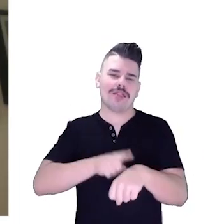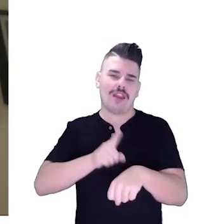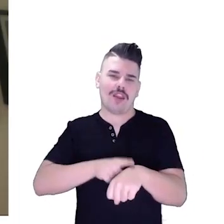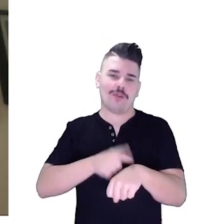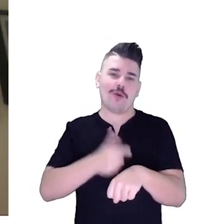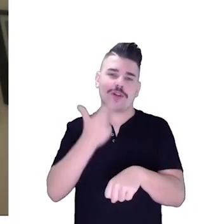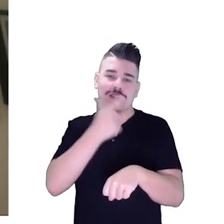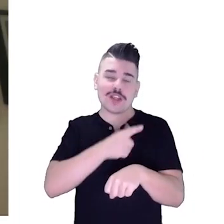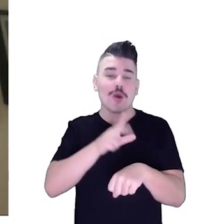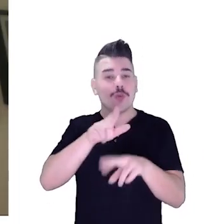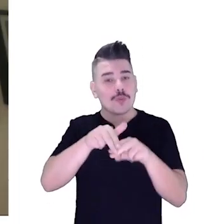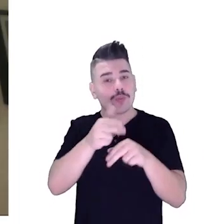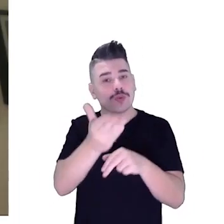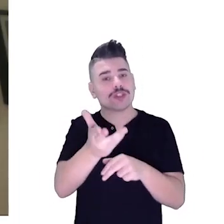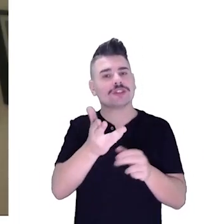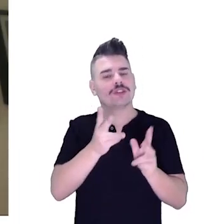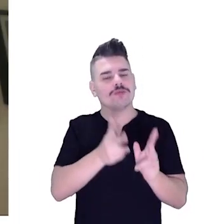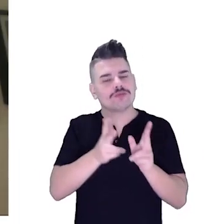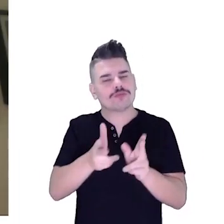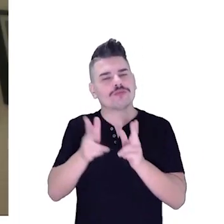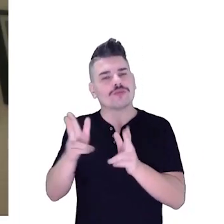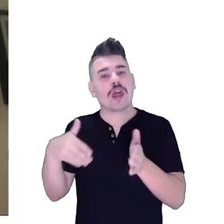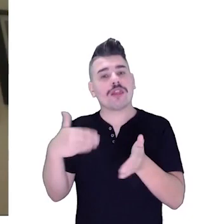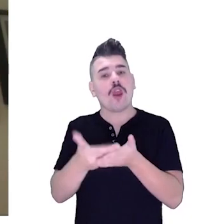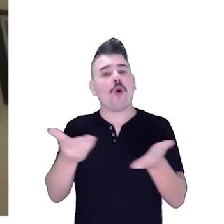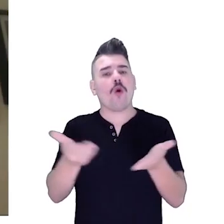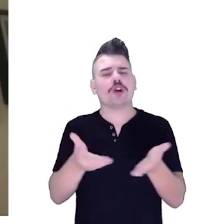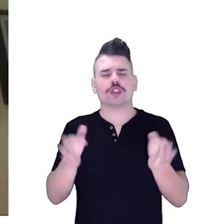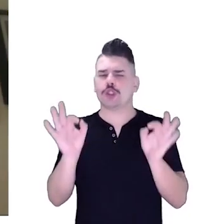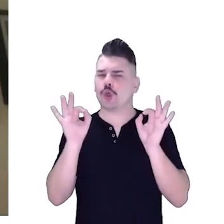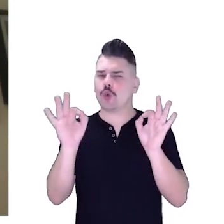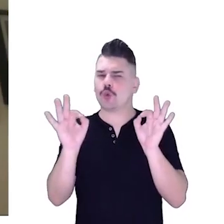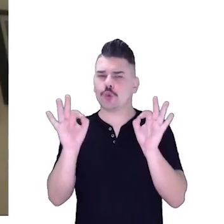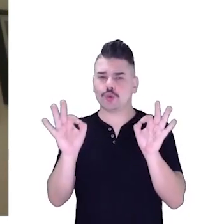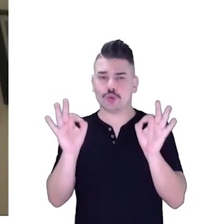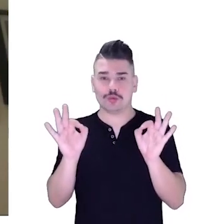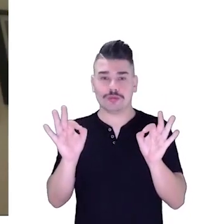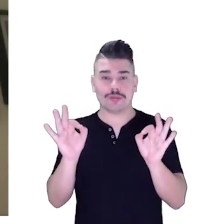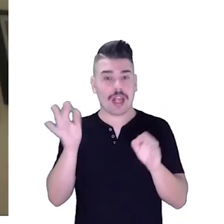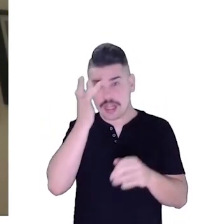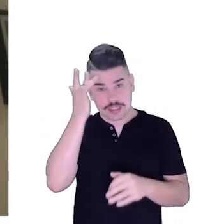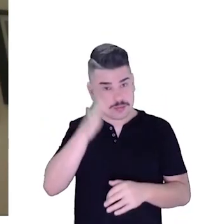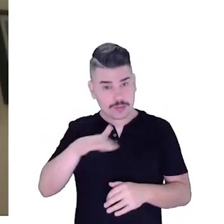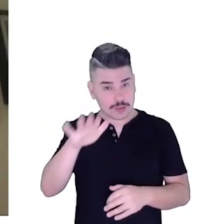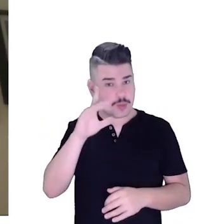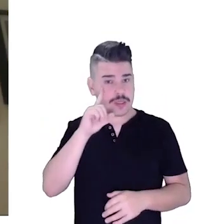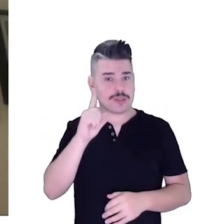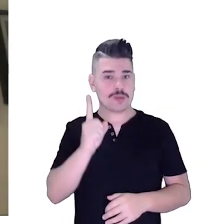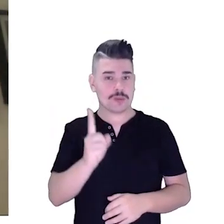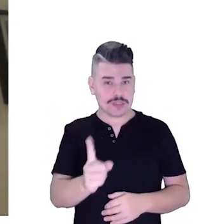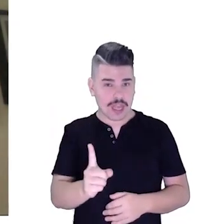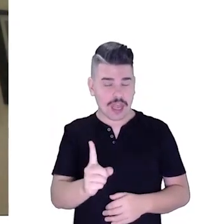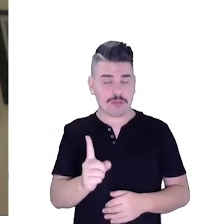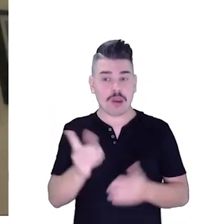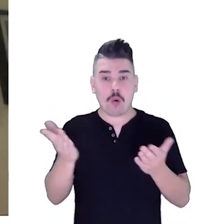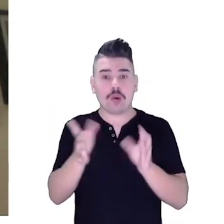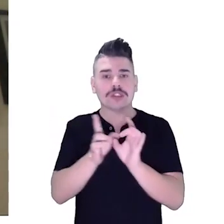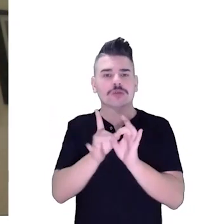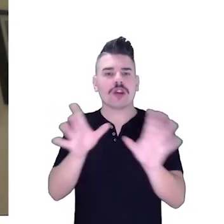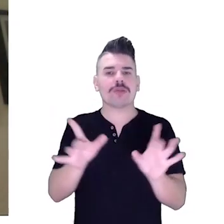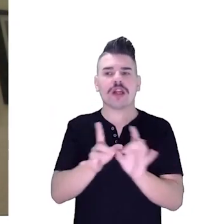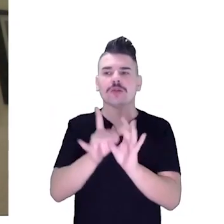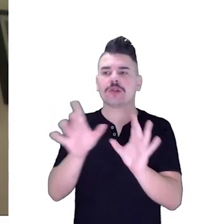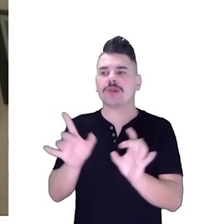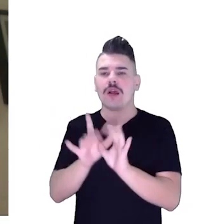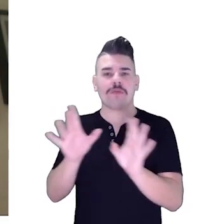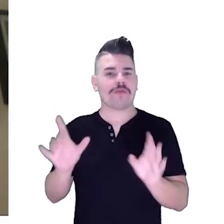por isso, né, que isso é um luxo hoje, né, porque as pessoas não têm tanta